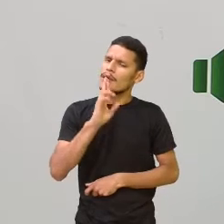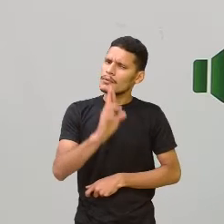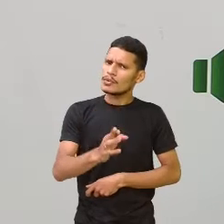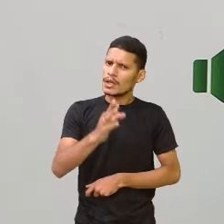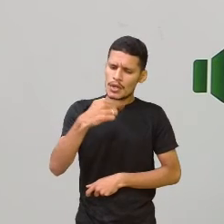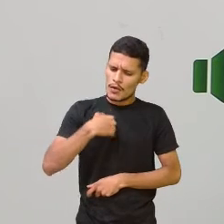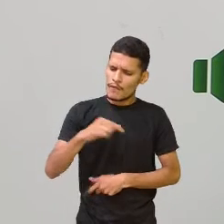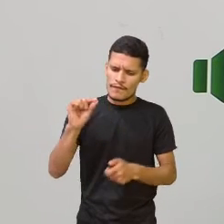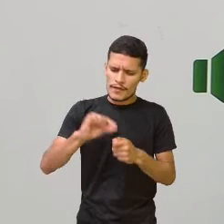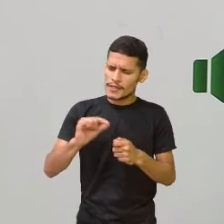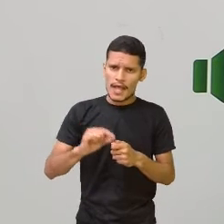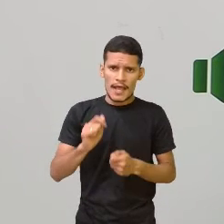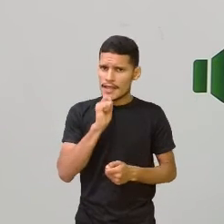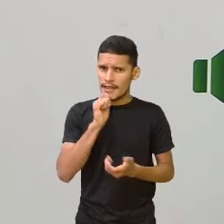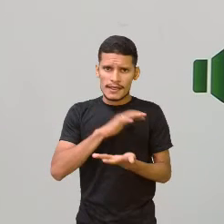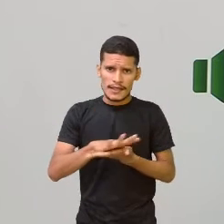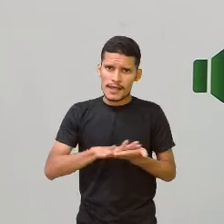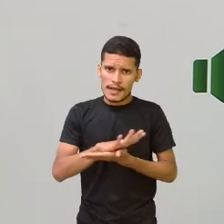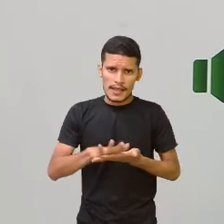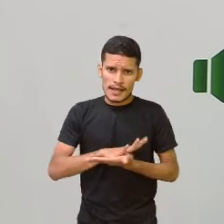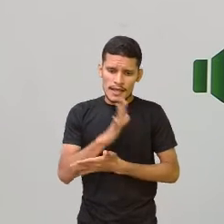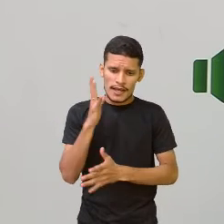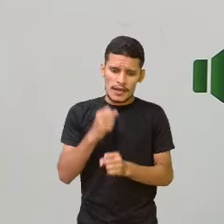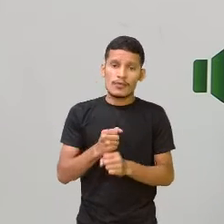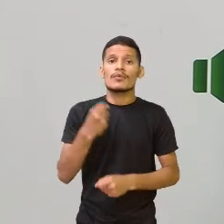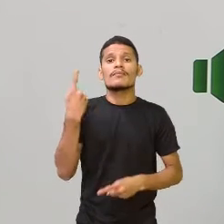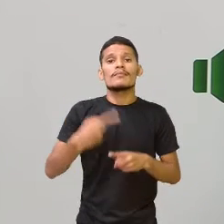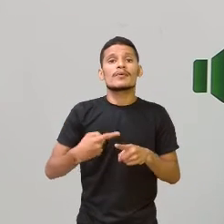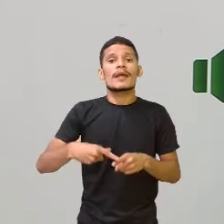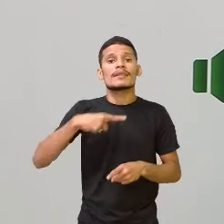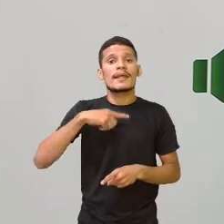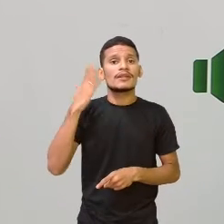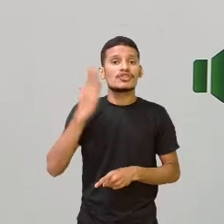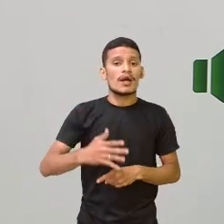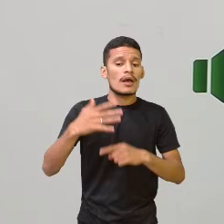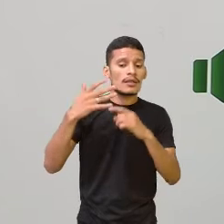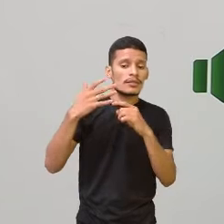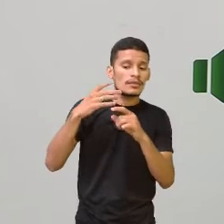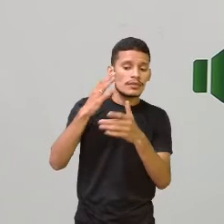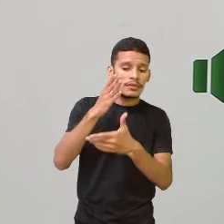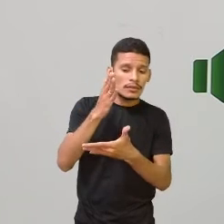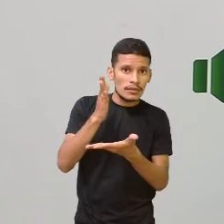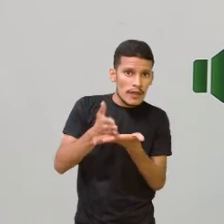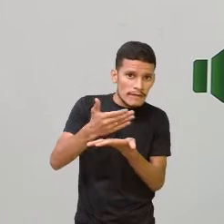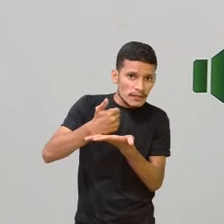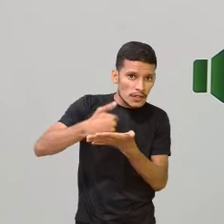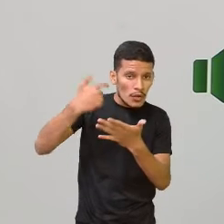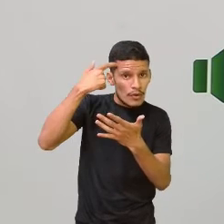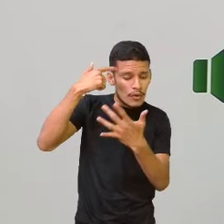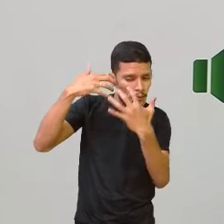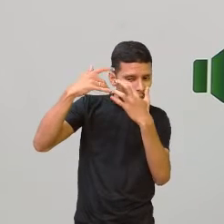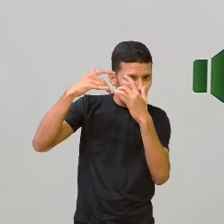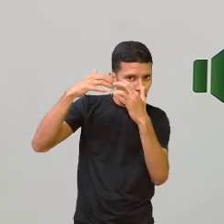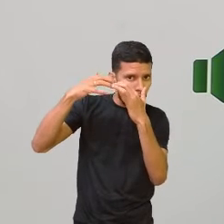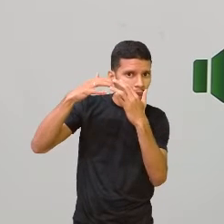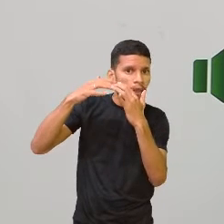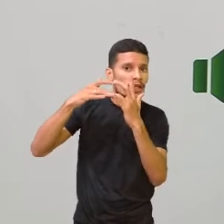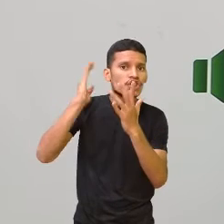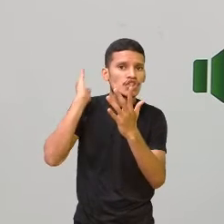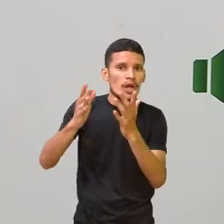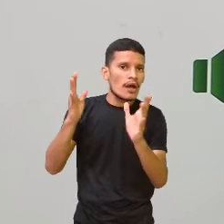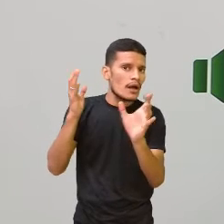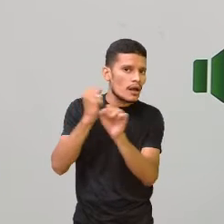responderam sem eu fazer o cálculo. Por quê? Já tem essa questão da divisão dentro da mente, já faz,